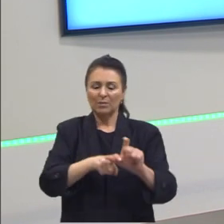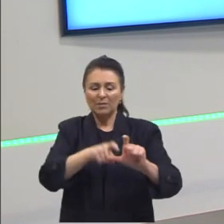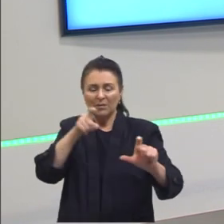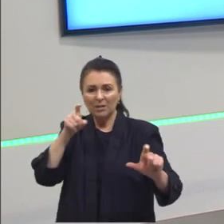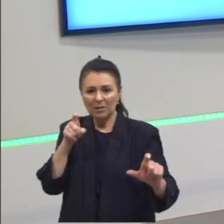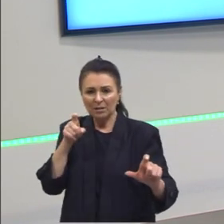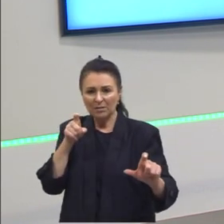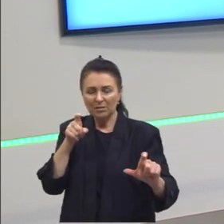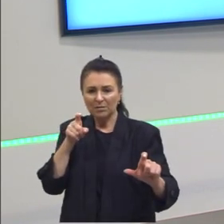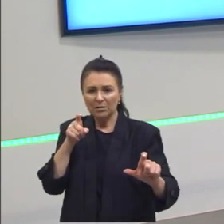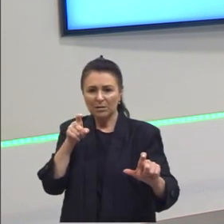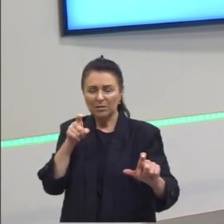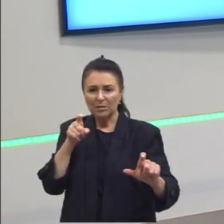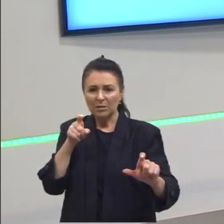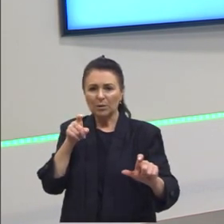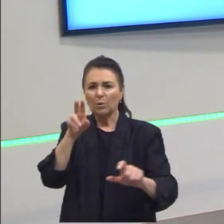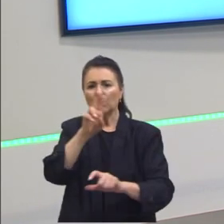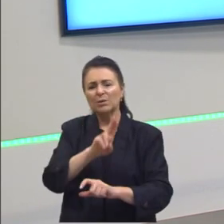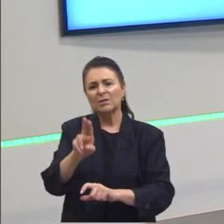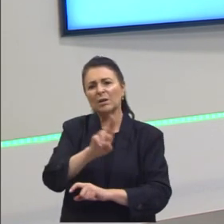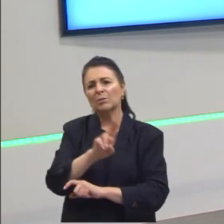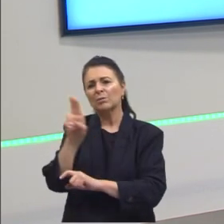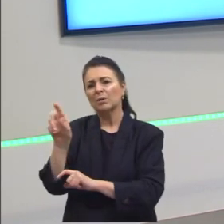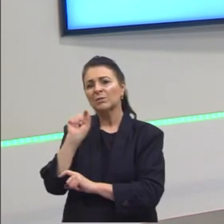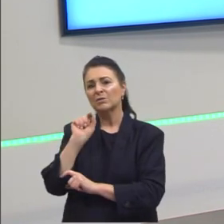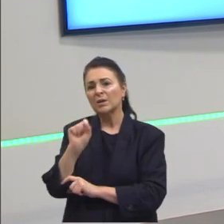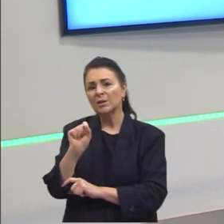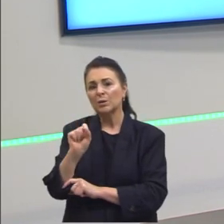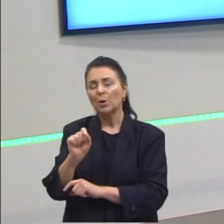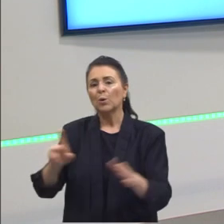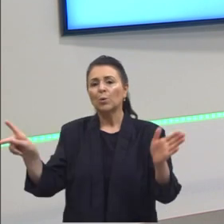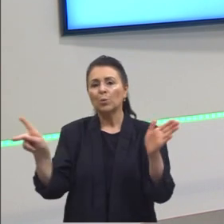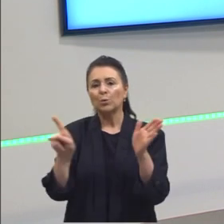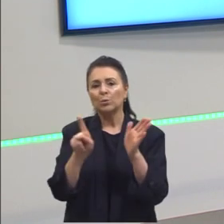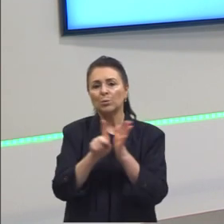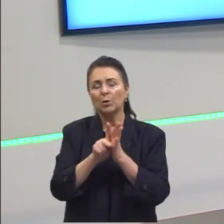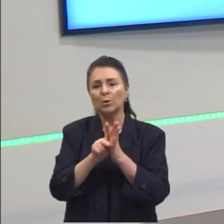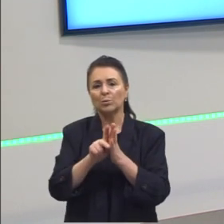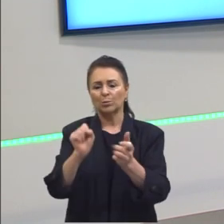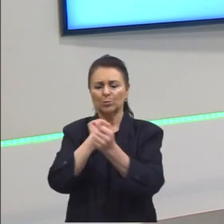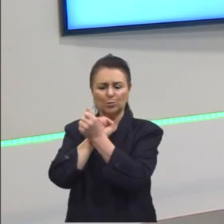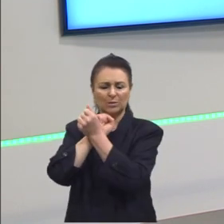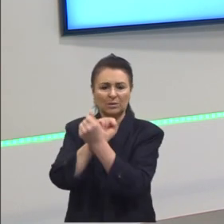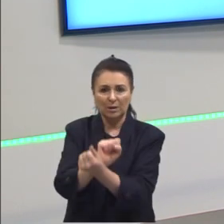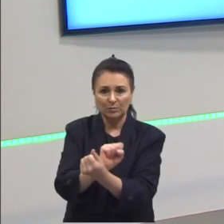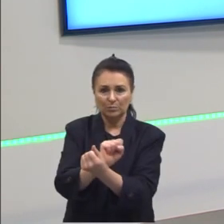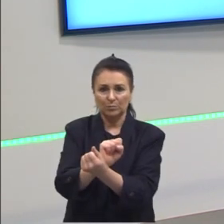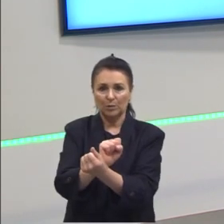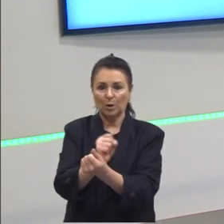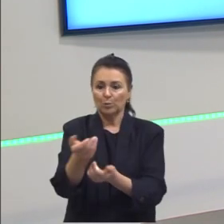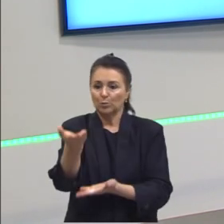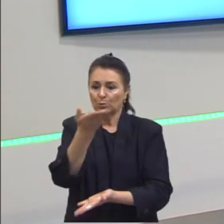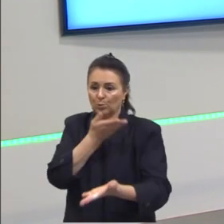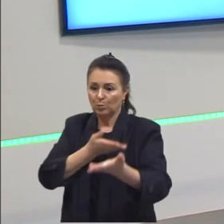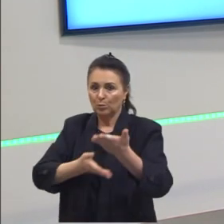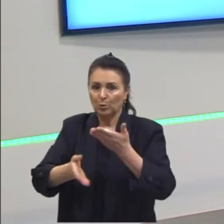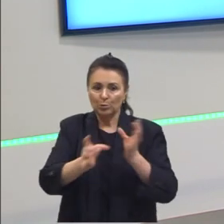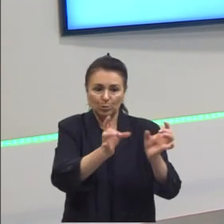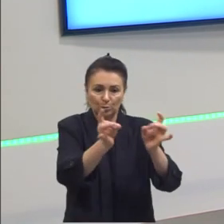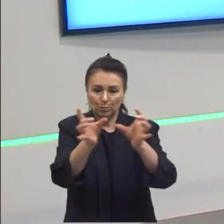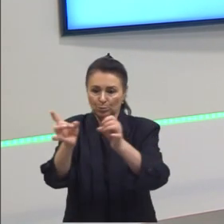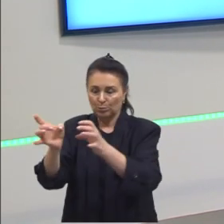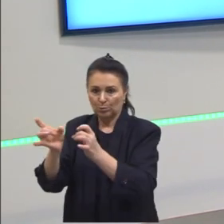que é feita em nome do senhores de escravos em nome dos Comerciantes então ela não é uma Independência